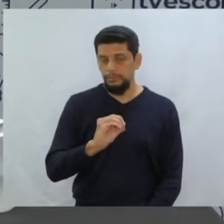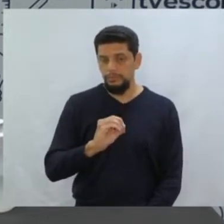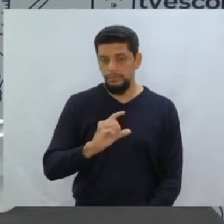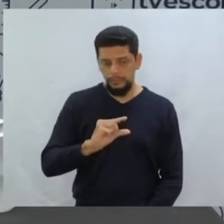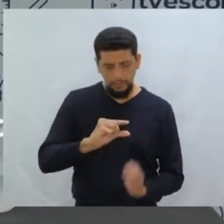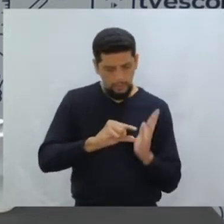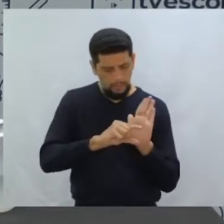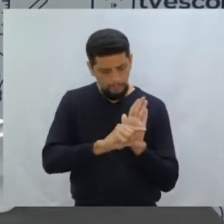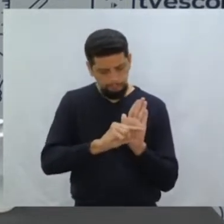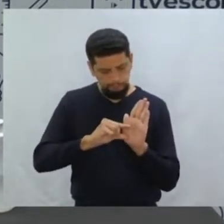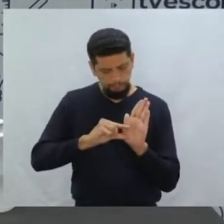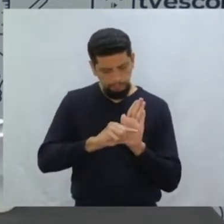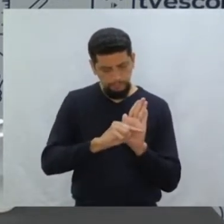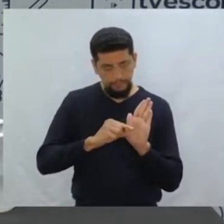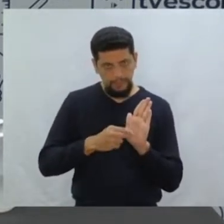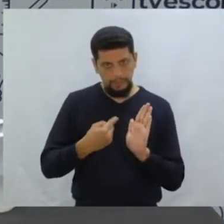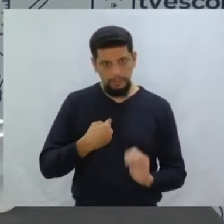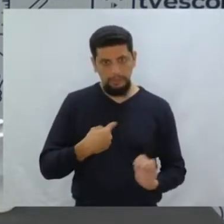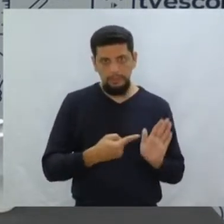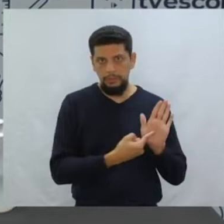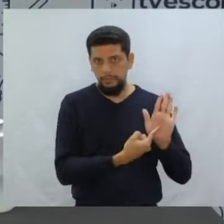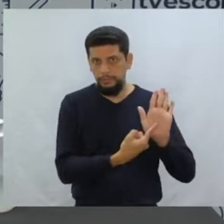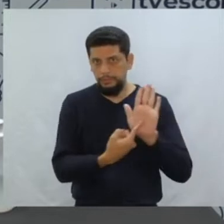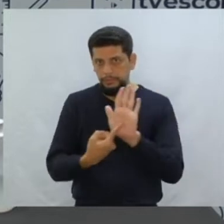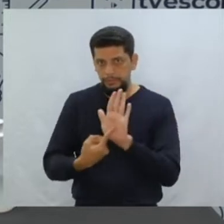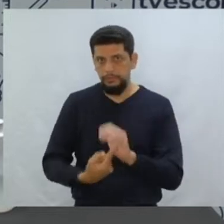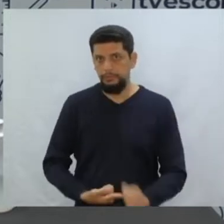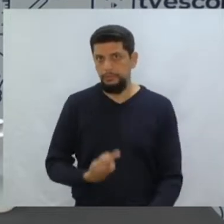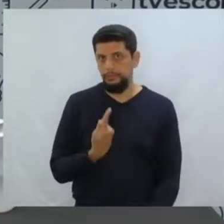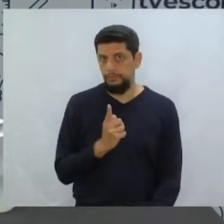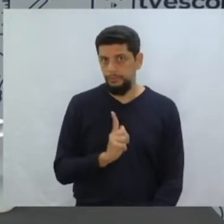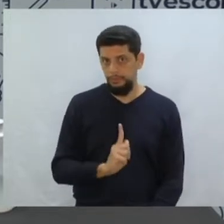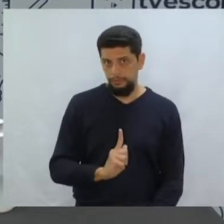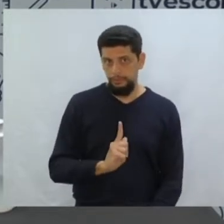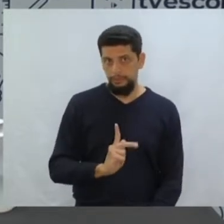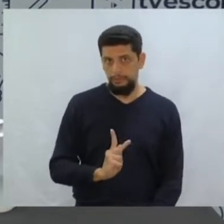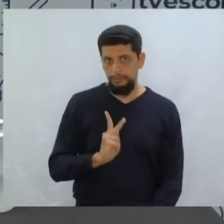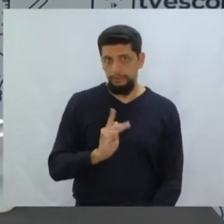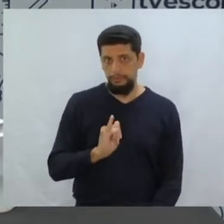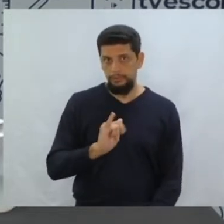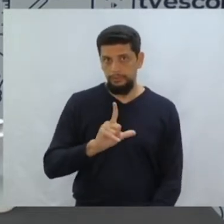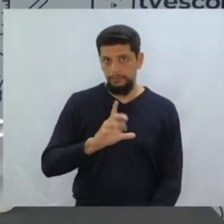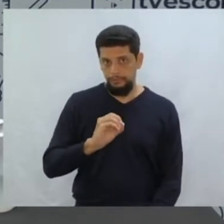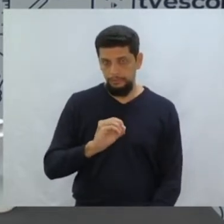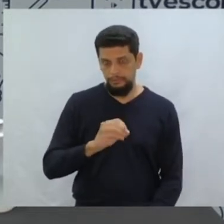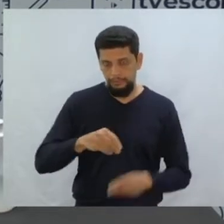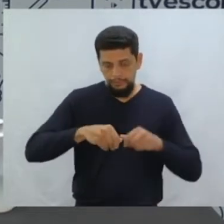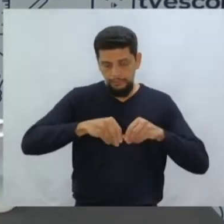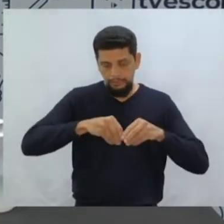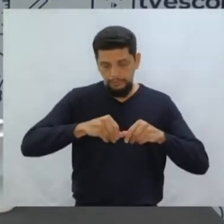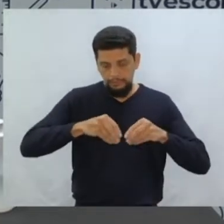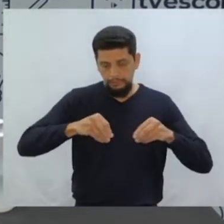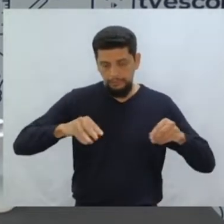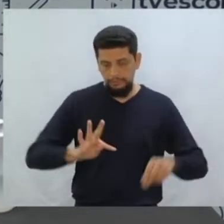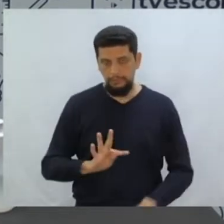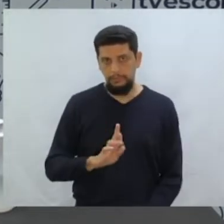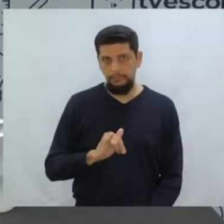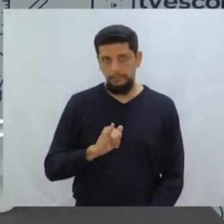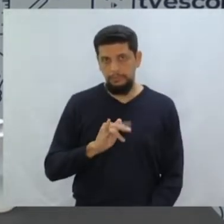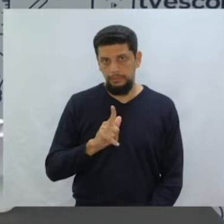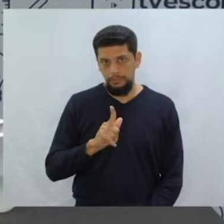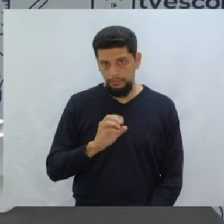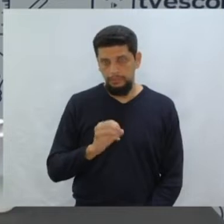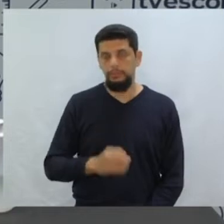bem pequenininho, tá? Aqui eu trouxe para representar, então, 1 quilo de farinha de trigo.